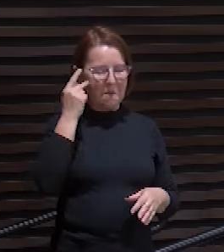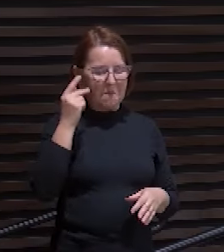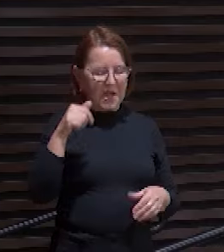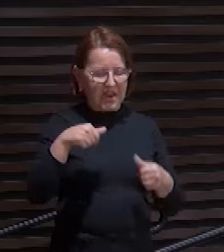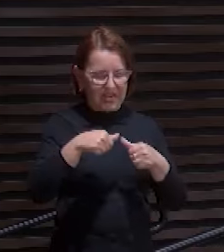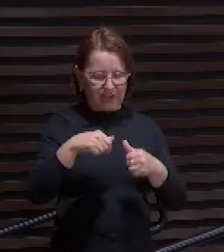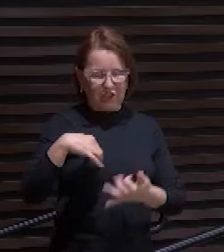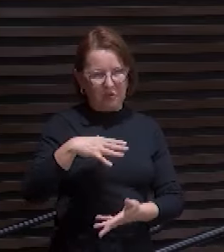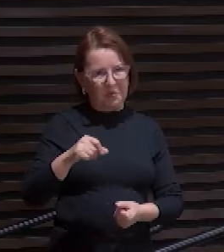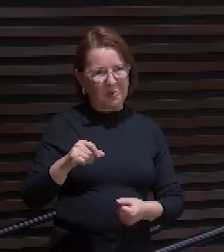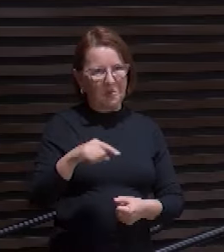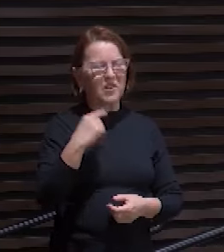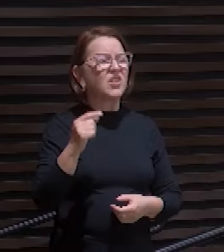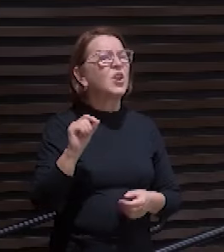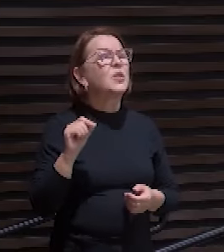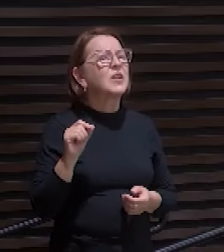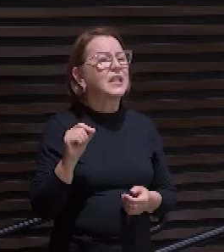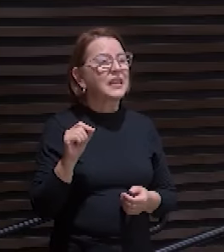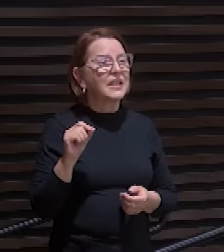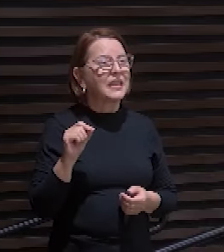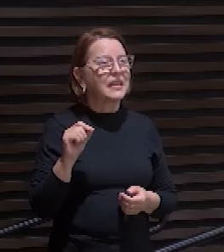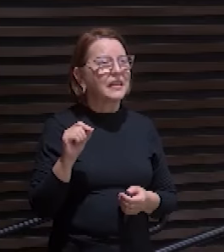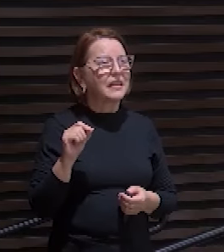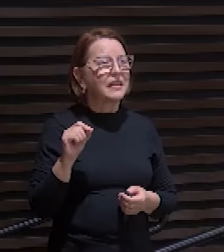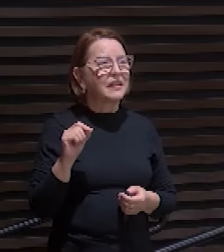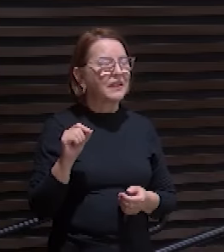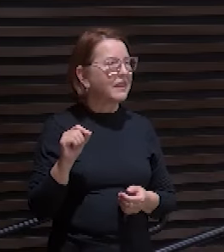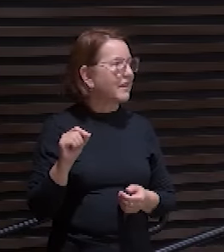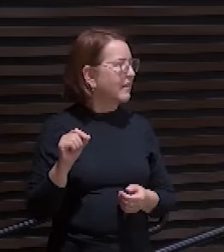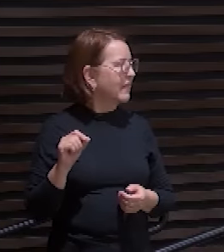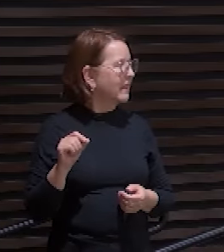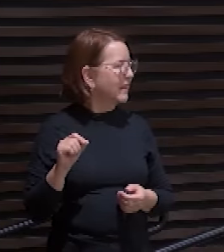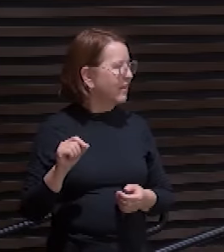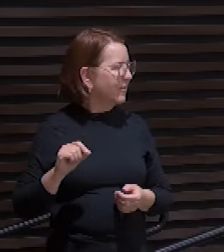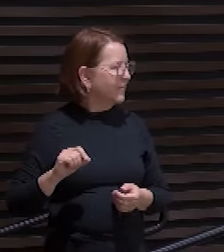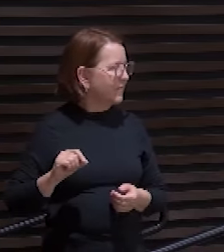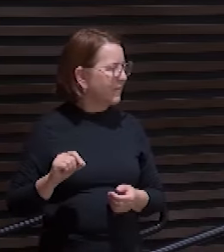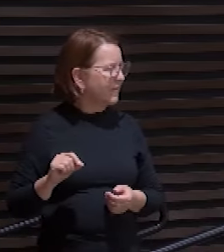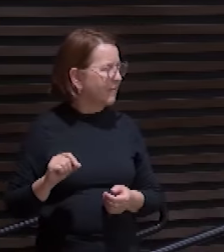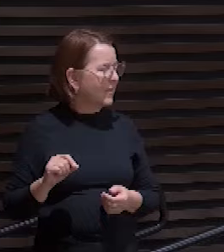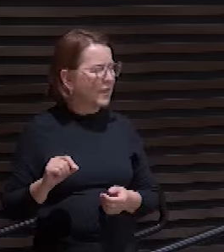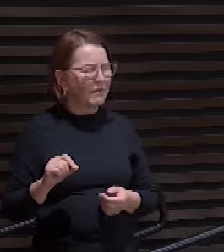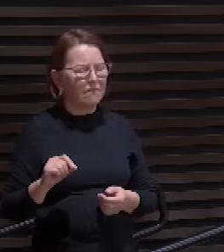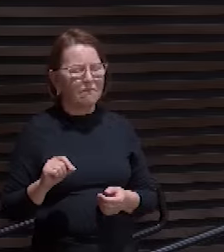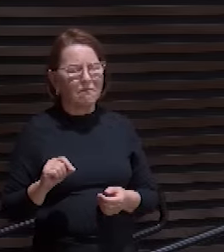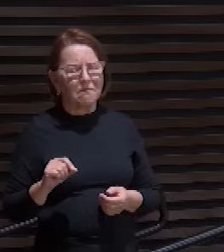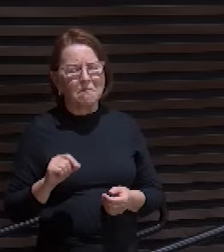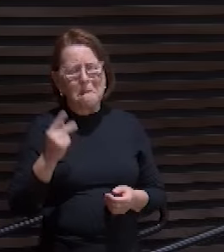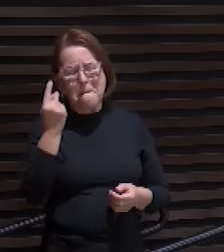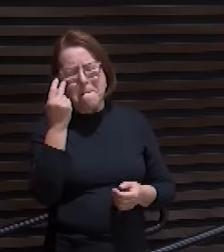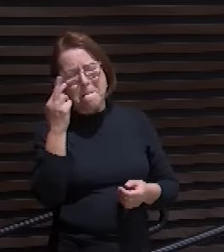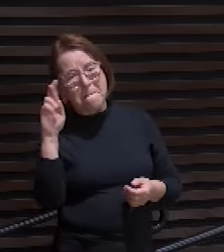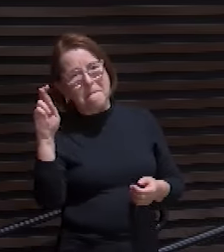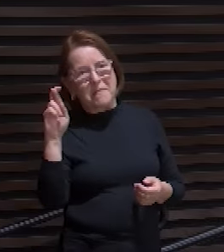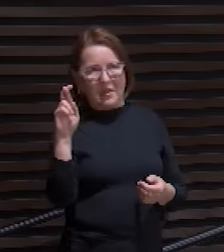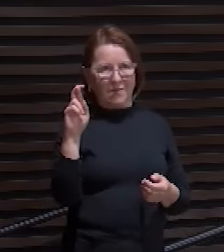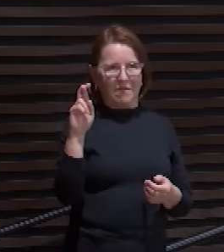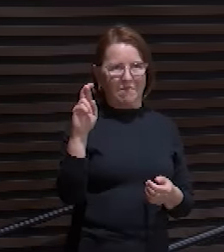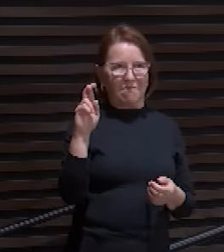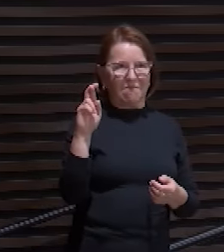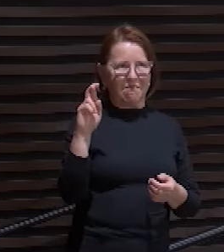somos o quê? Vocês sabem. Nós somos os mais miseráveis, os mais